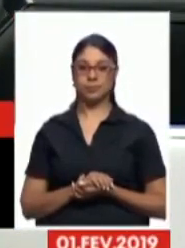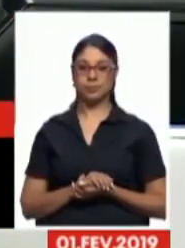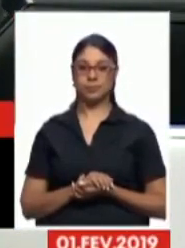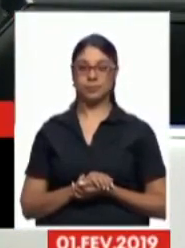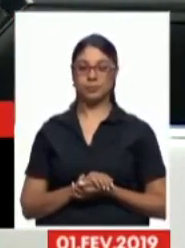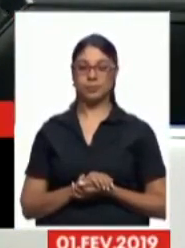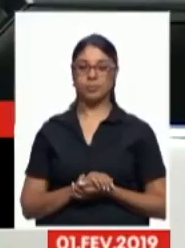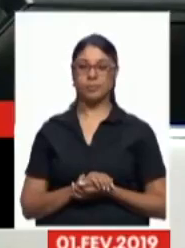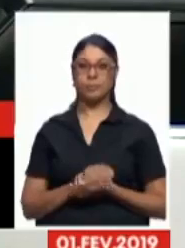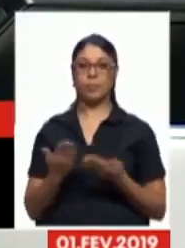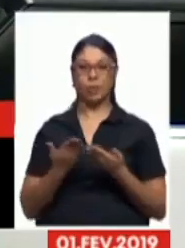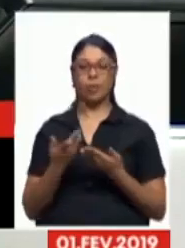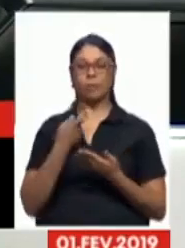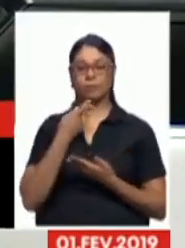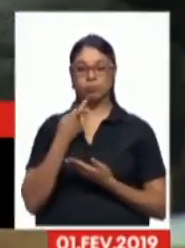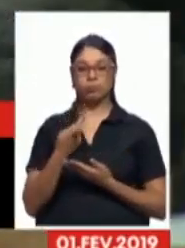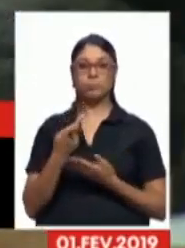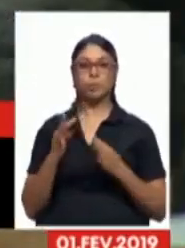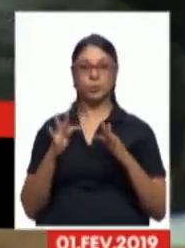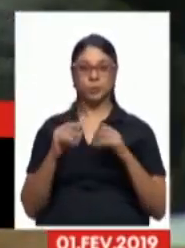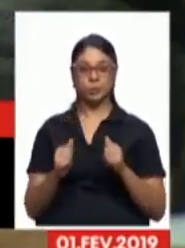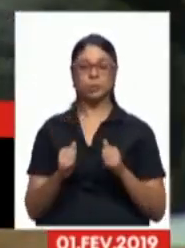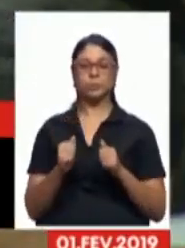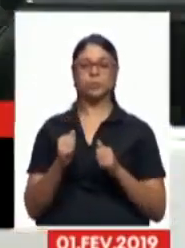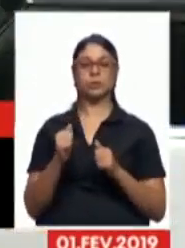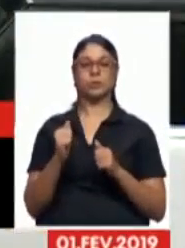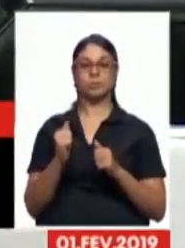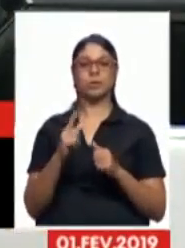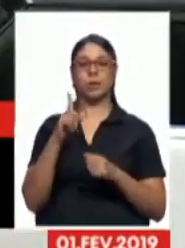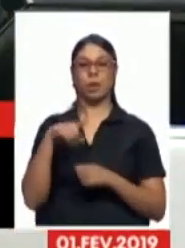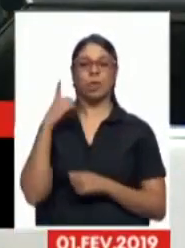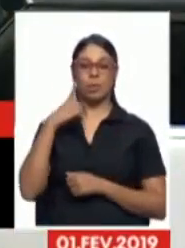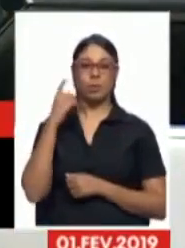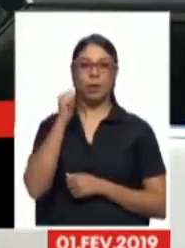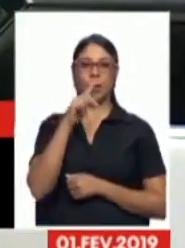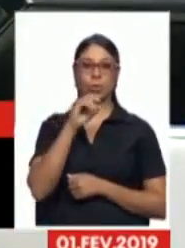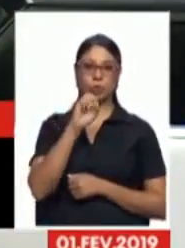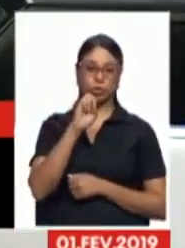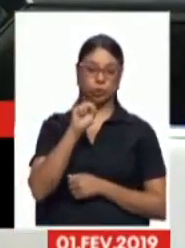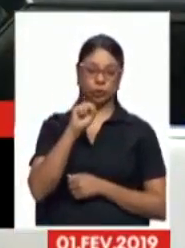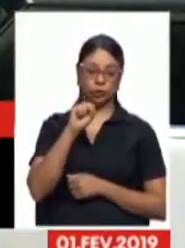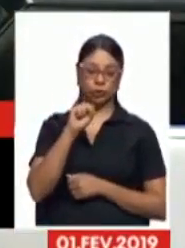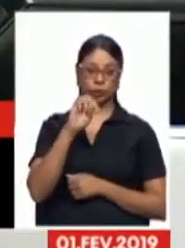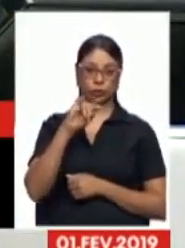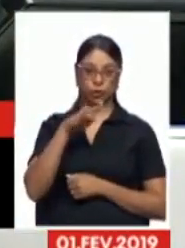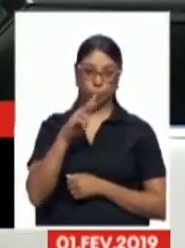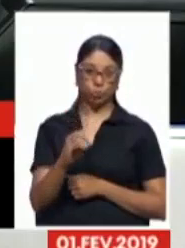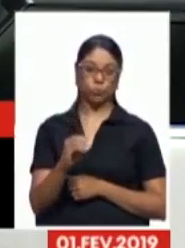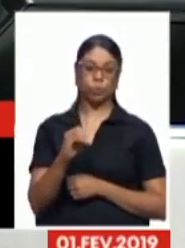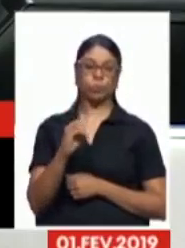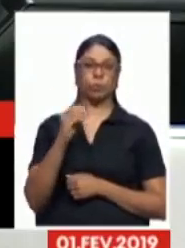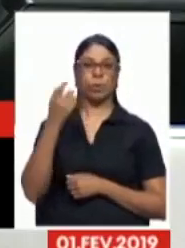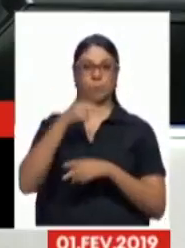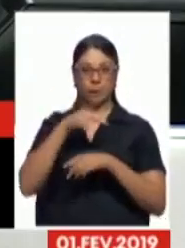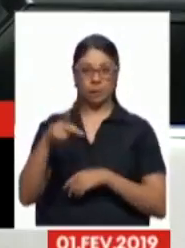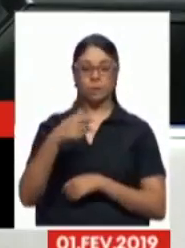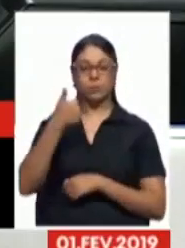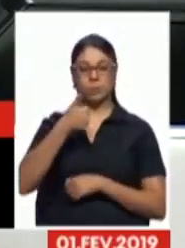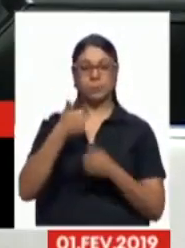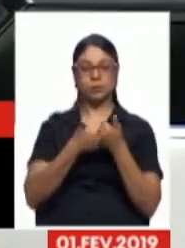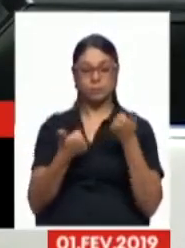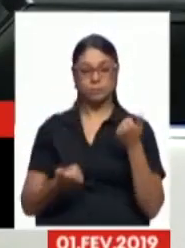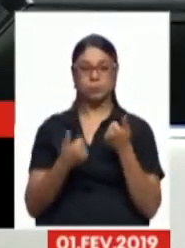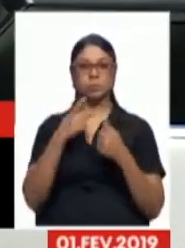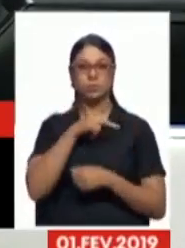Proclamo eleitos presidente, o deputado Agostinho Patrus. Primeiro vice-presidente, o